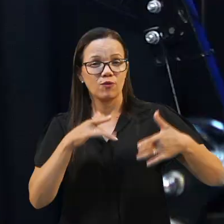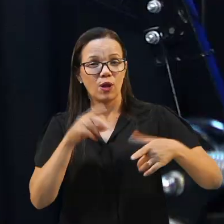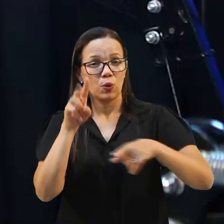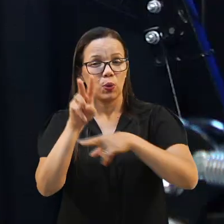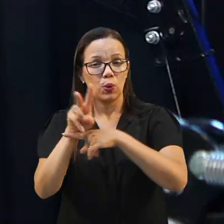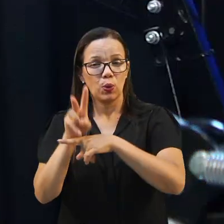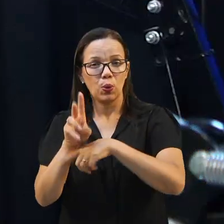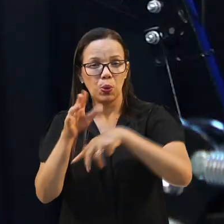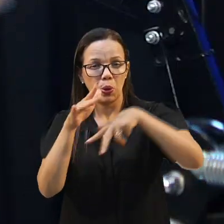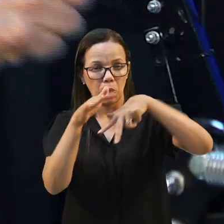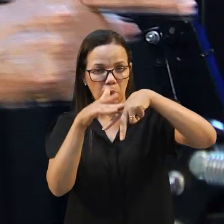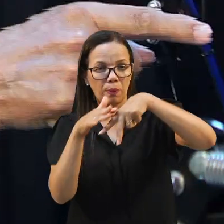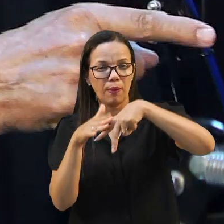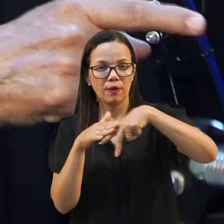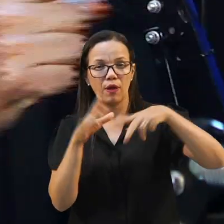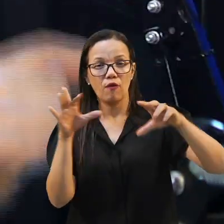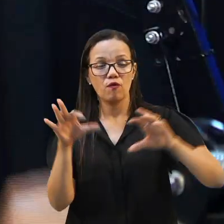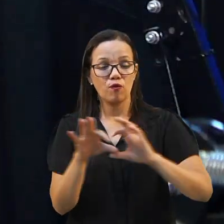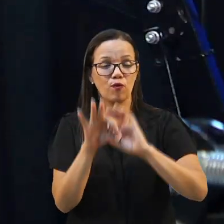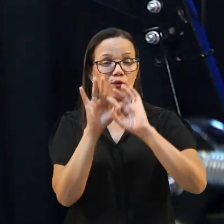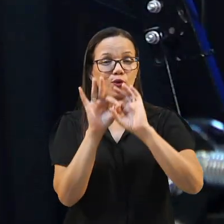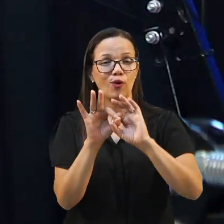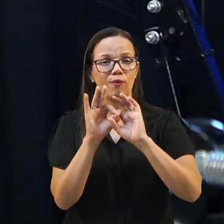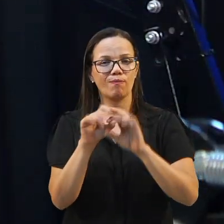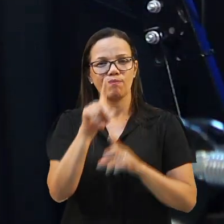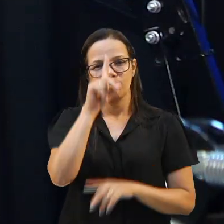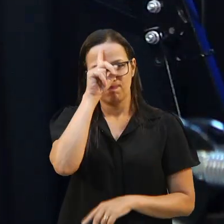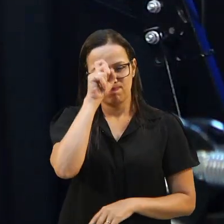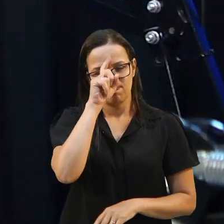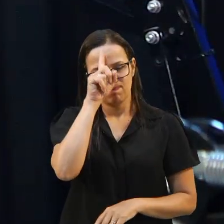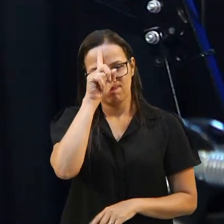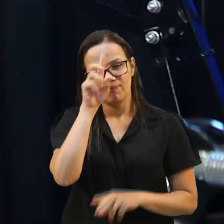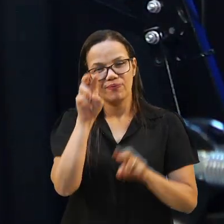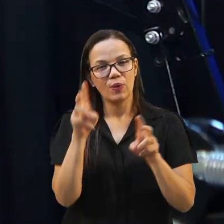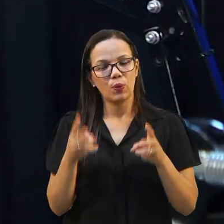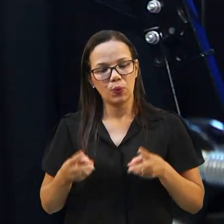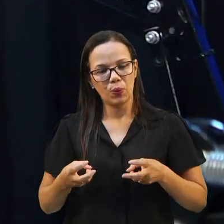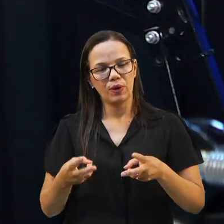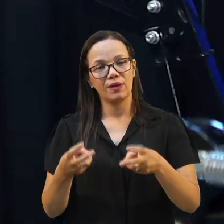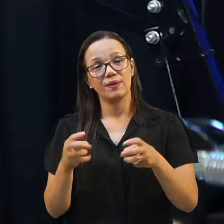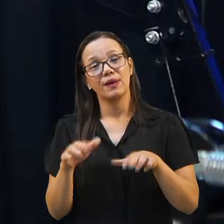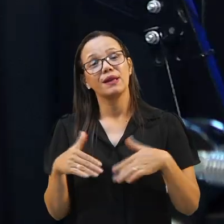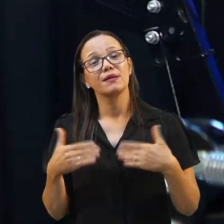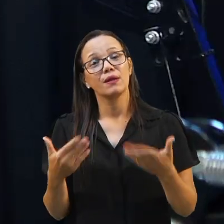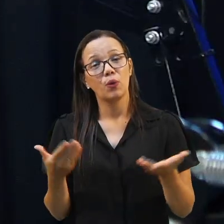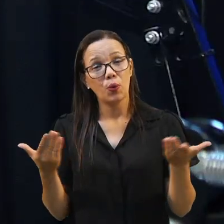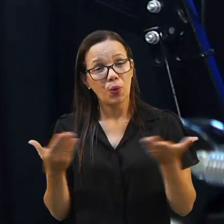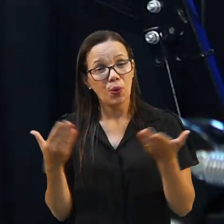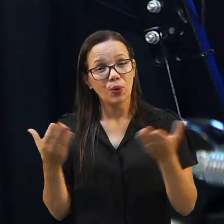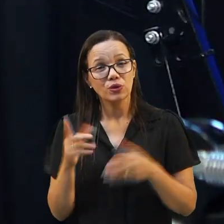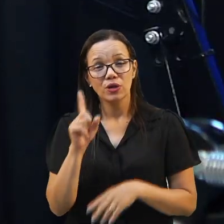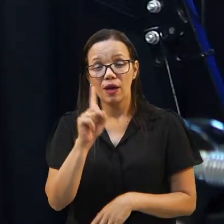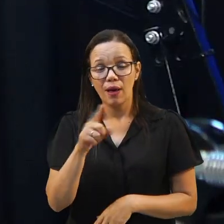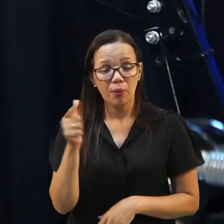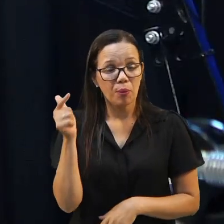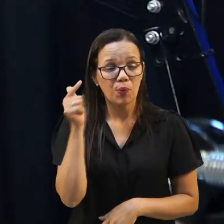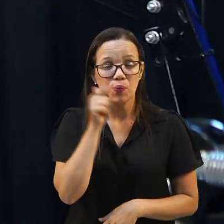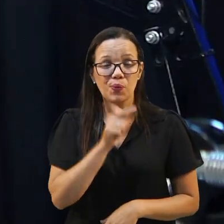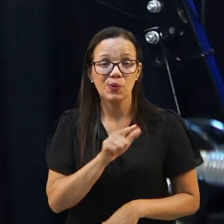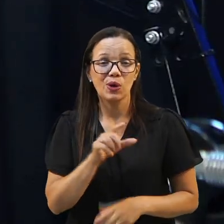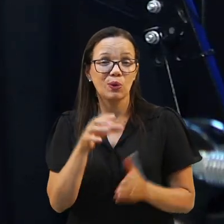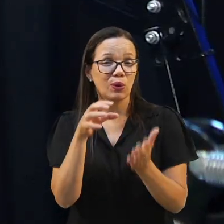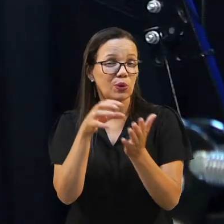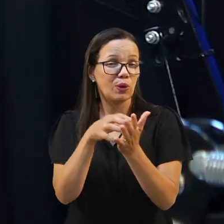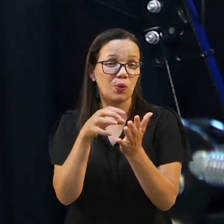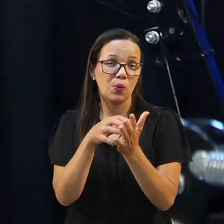seus pacientes vinculados ao Hospital do Câncer. Então, o Hospital do Câncer é hoje uma conquista não do